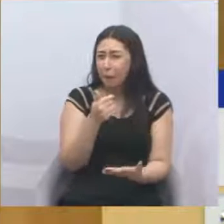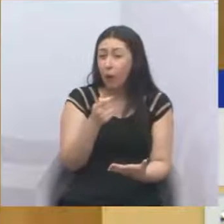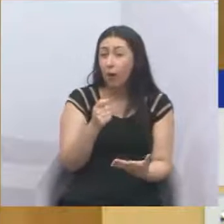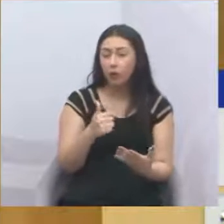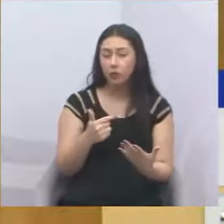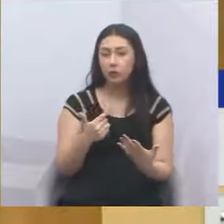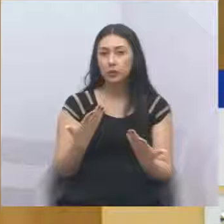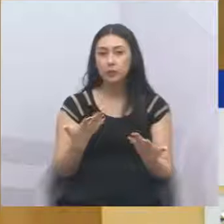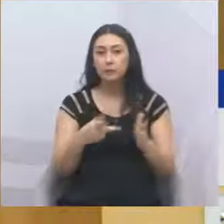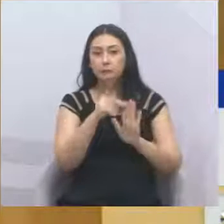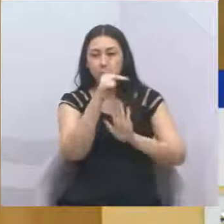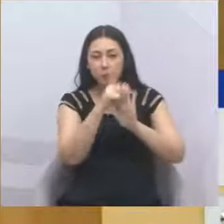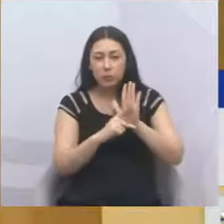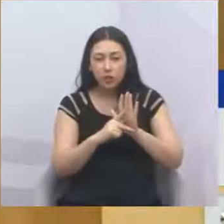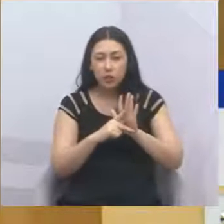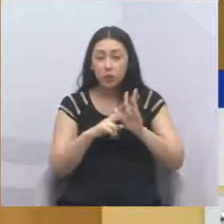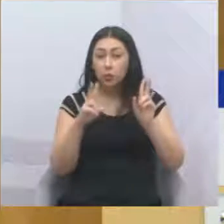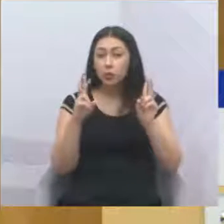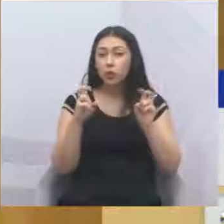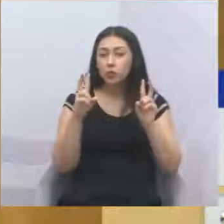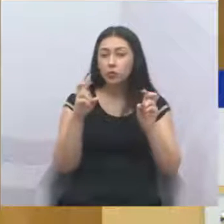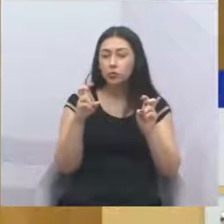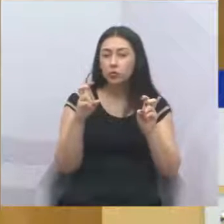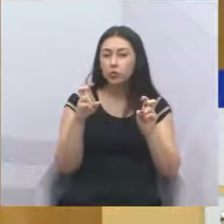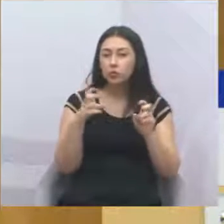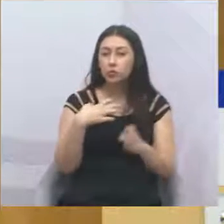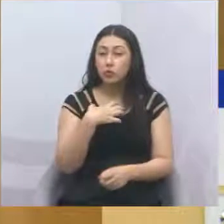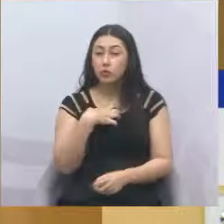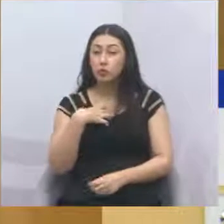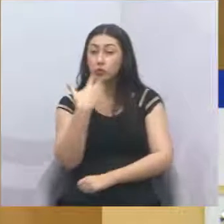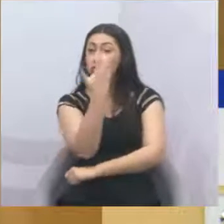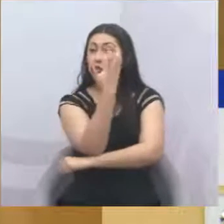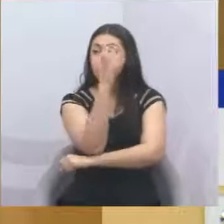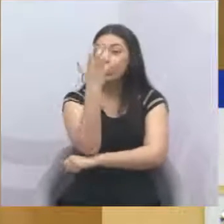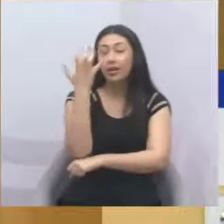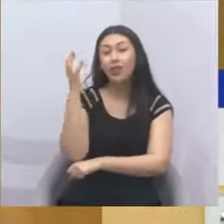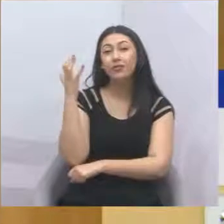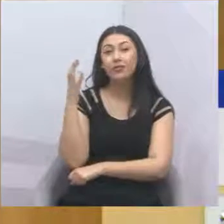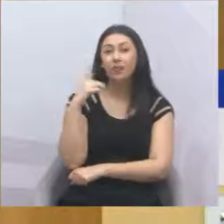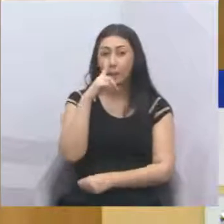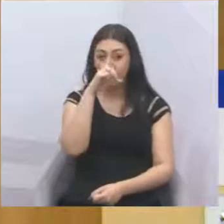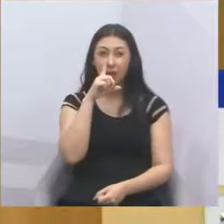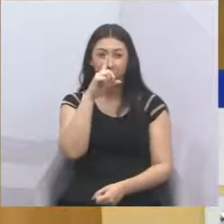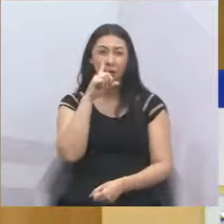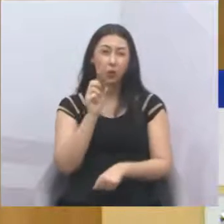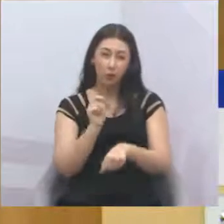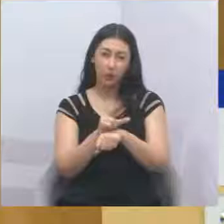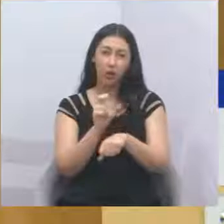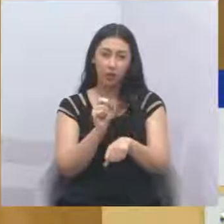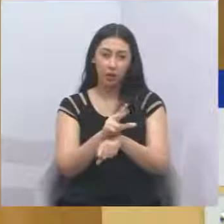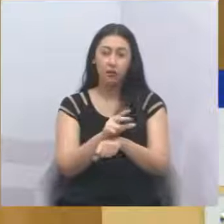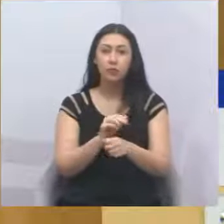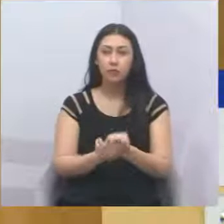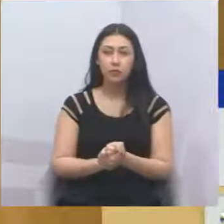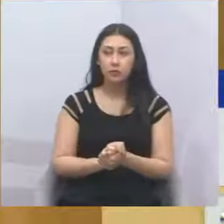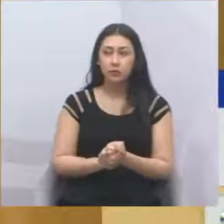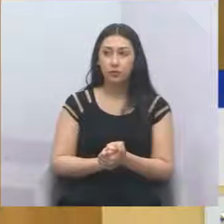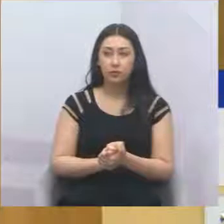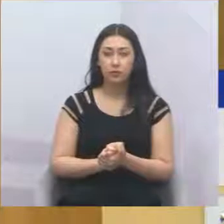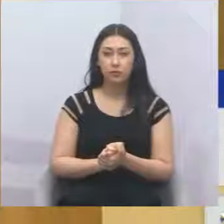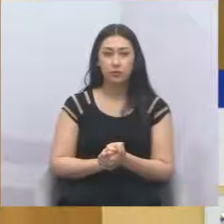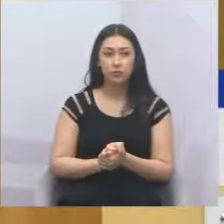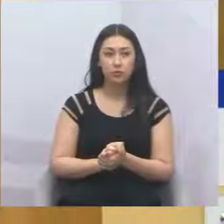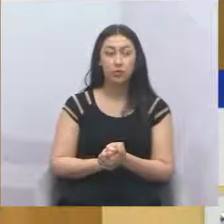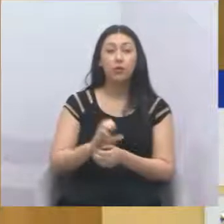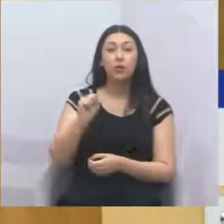como nesse projeto aí, que se trata de espécies de árvores que são consideradas tóxicas. A Sônia,